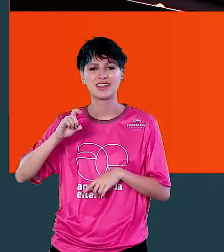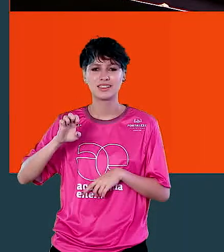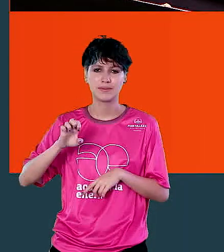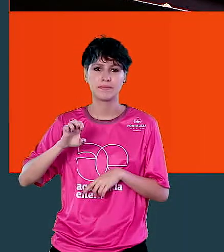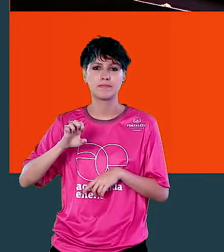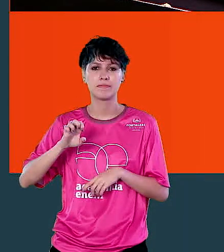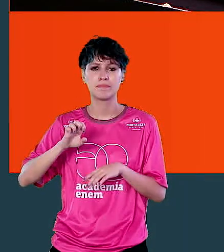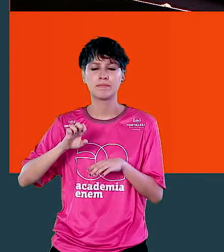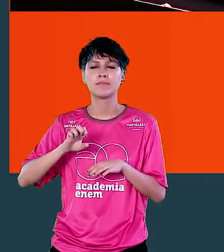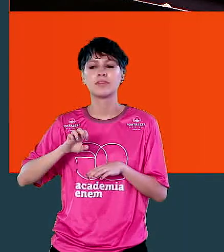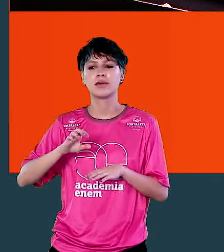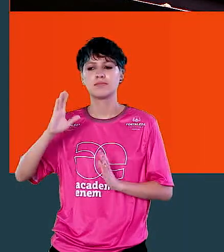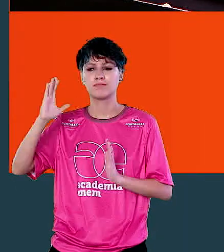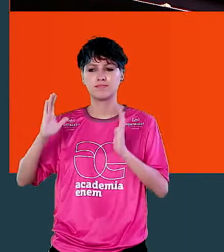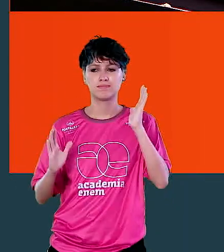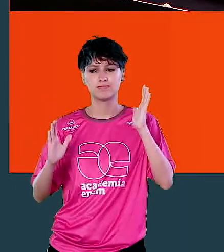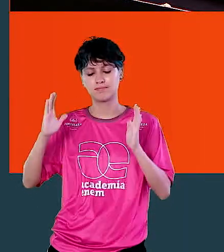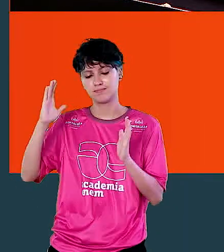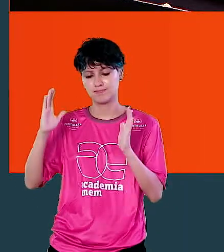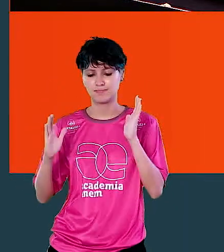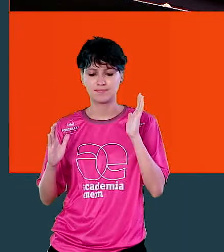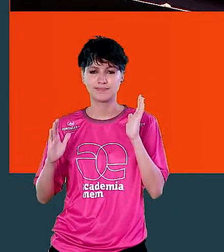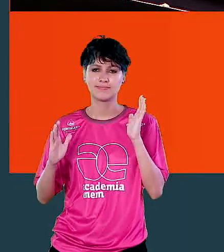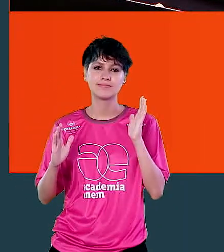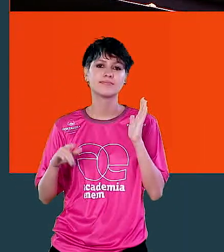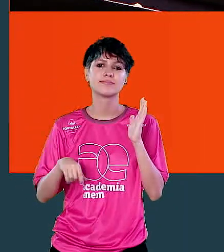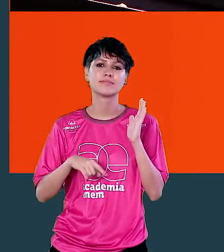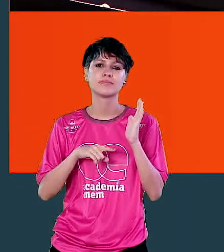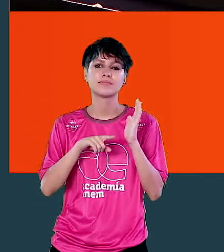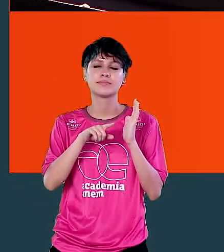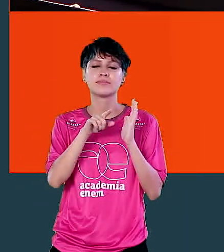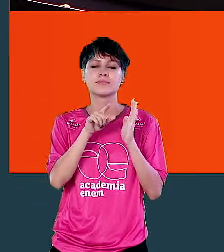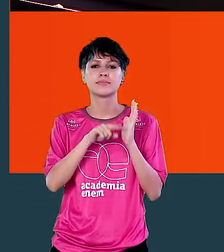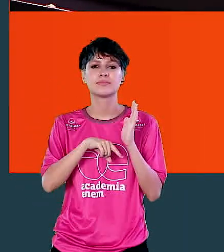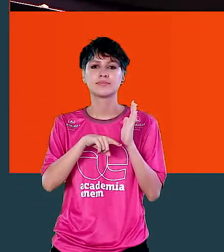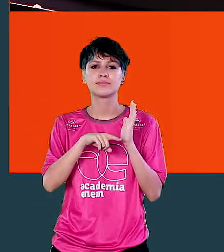aí entre parênteses, tu vai escrever